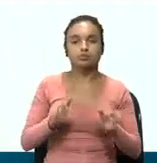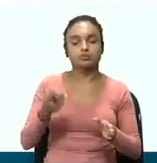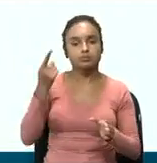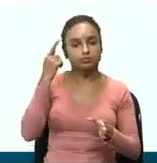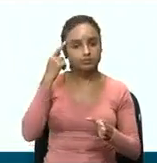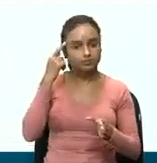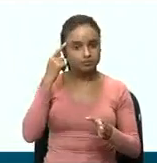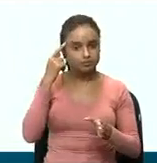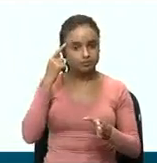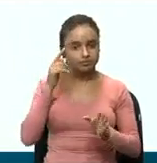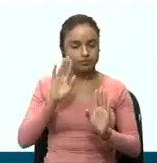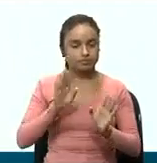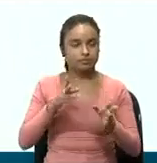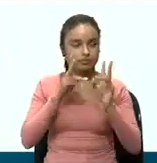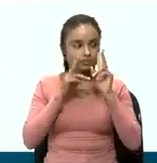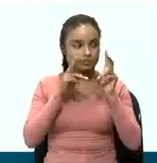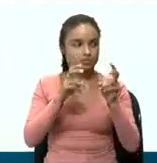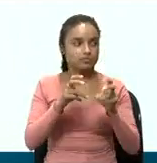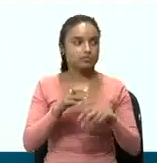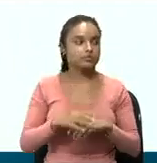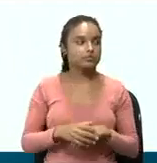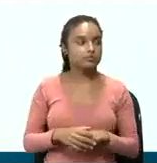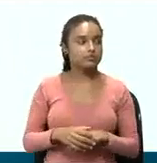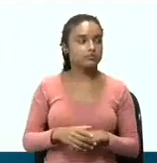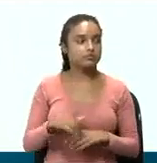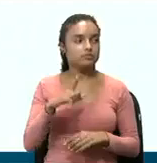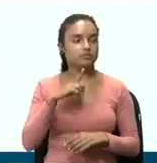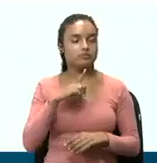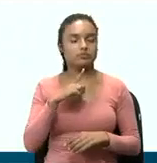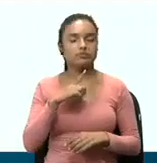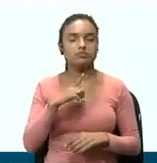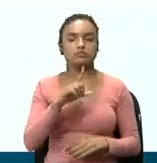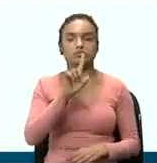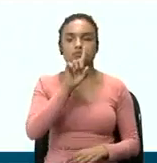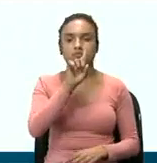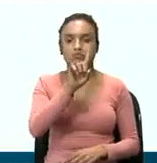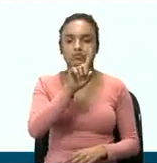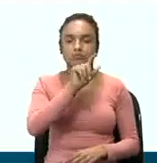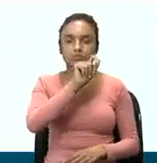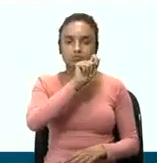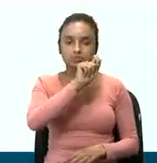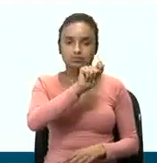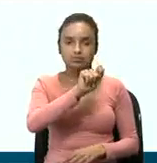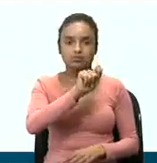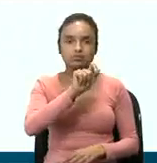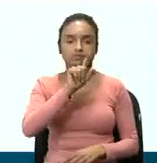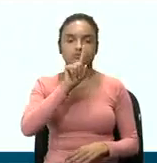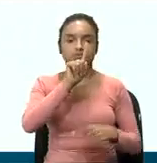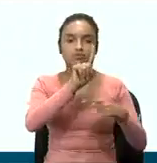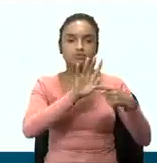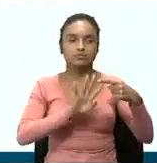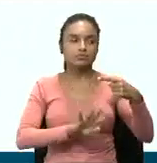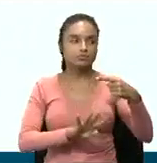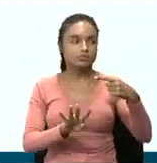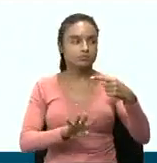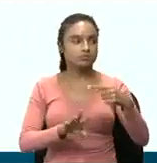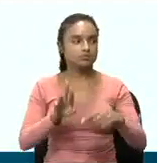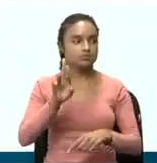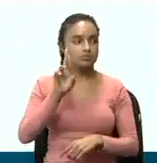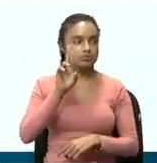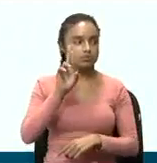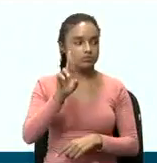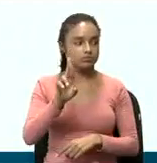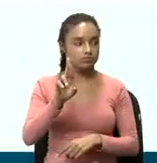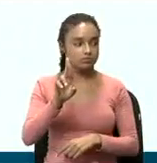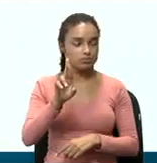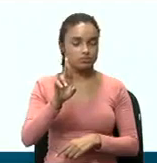perceber que A vale 1 quarto e você já pode perceber que R